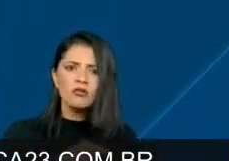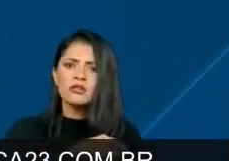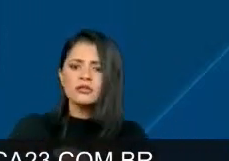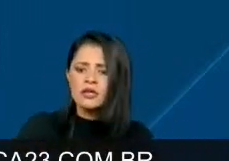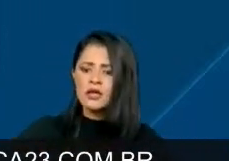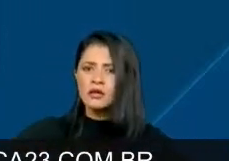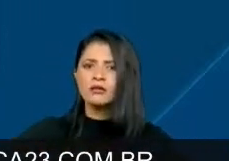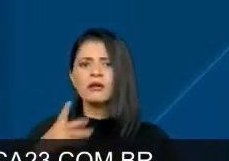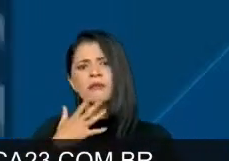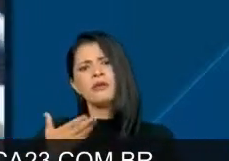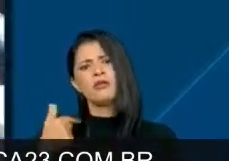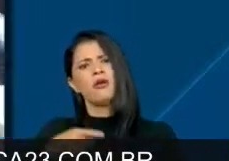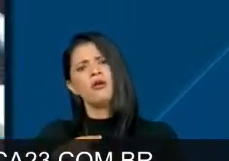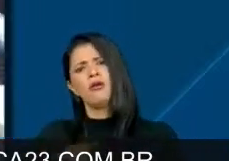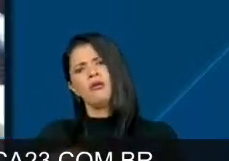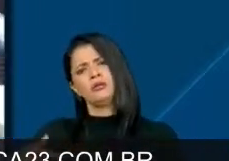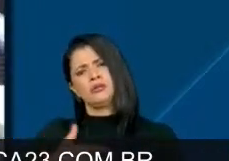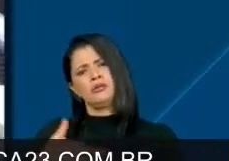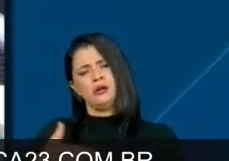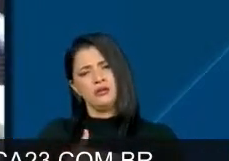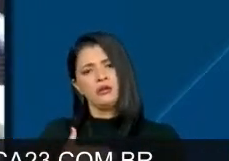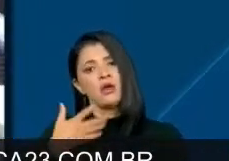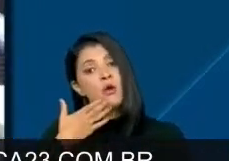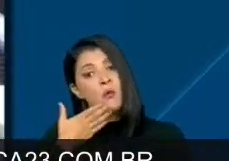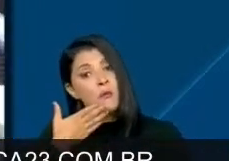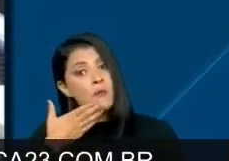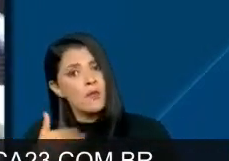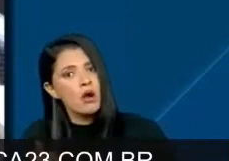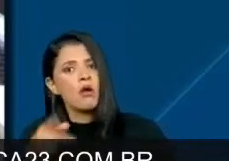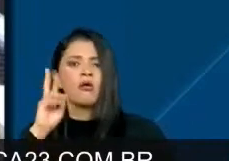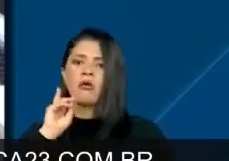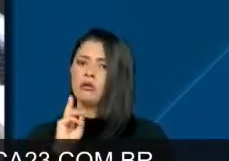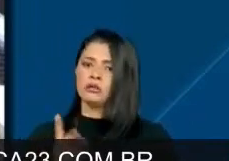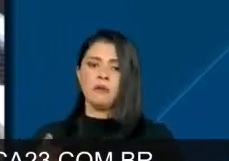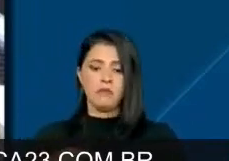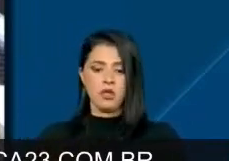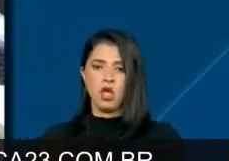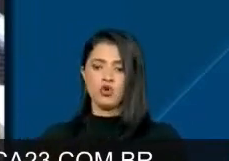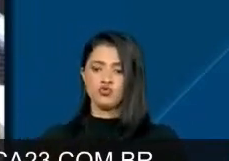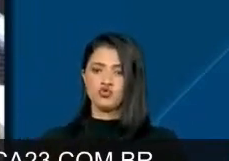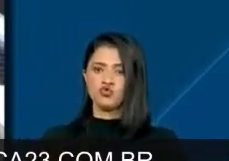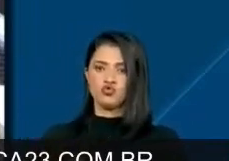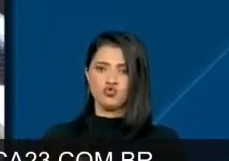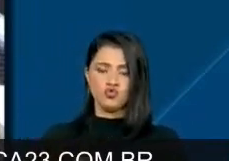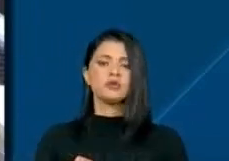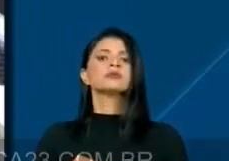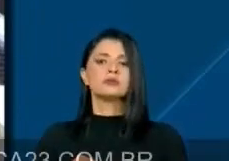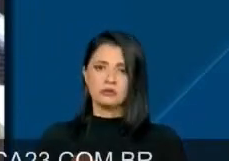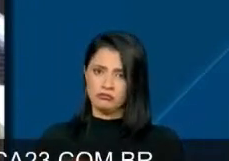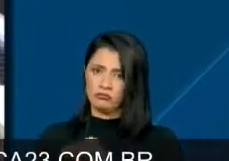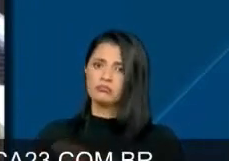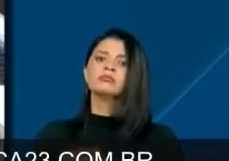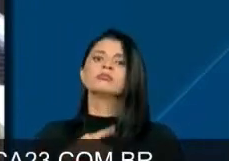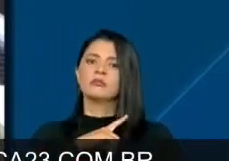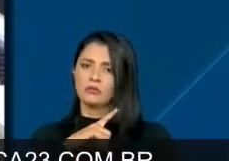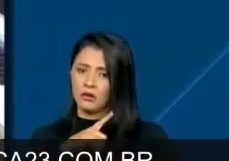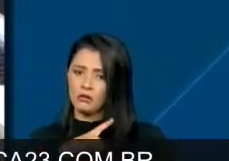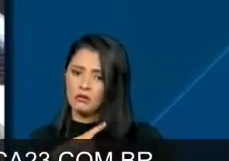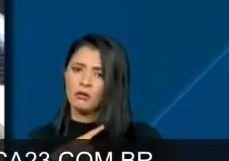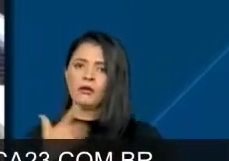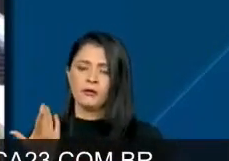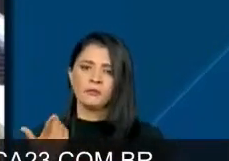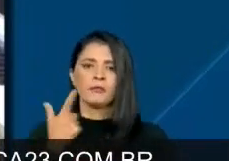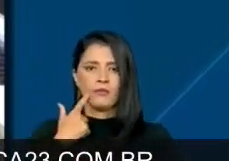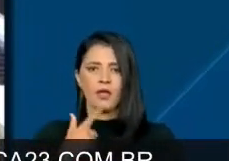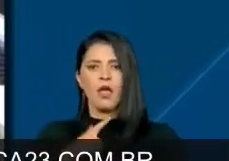de energia nas grandes cidades. O ideal é sempre uma junção das duas coisas. Nós temos tanto